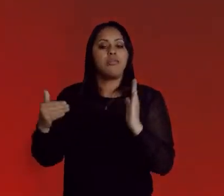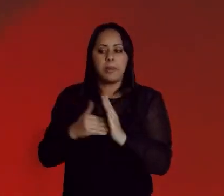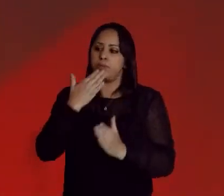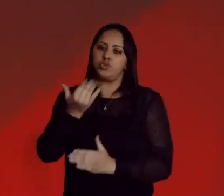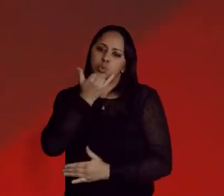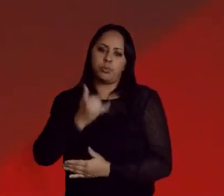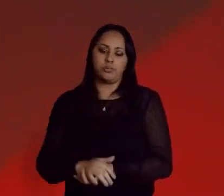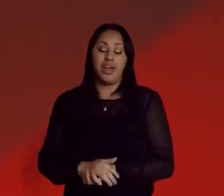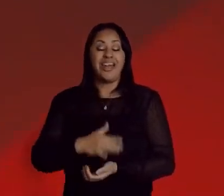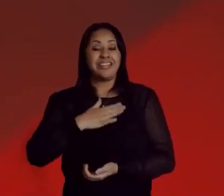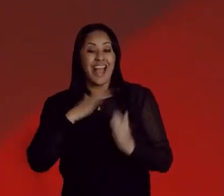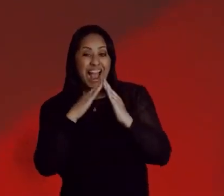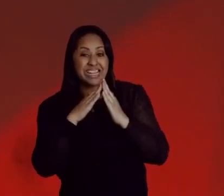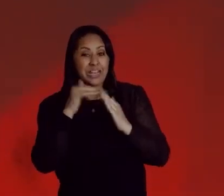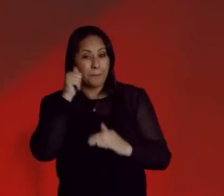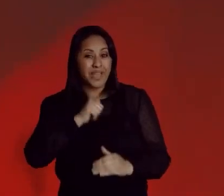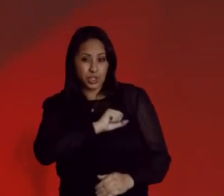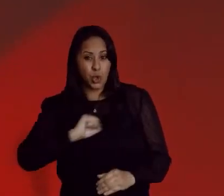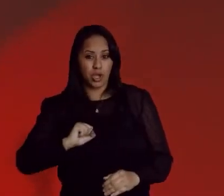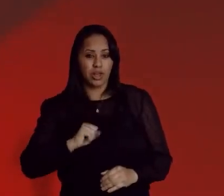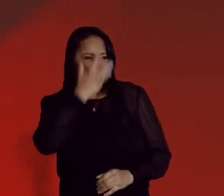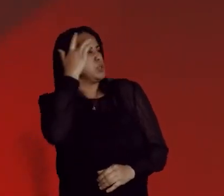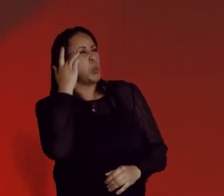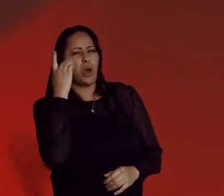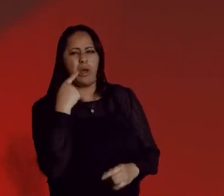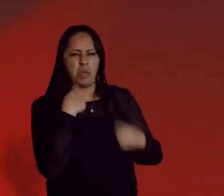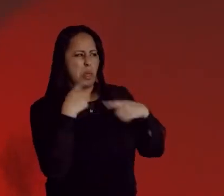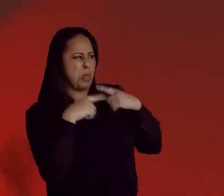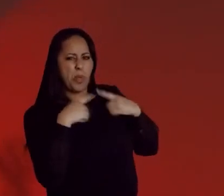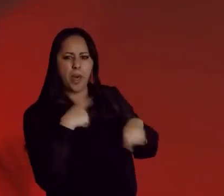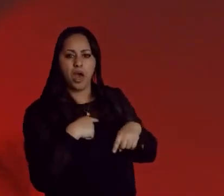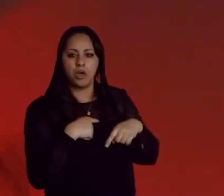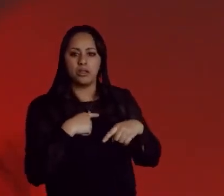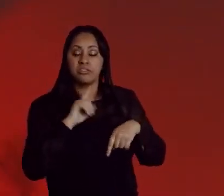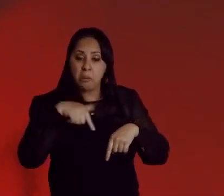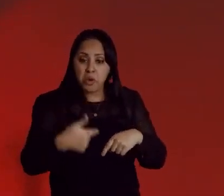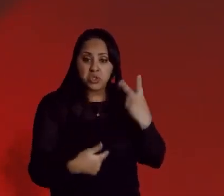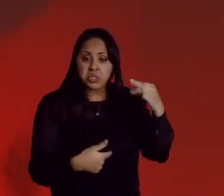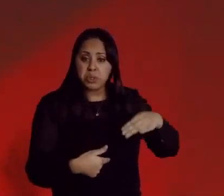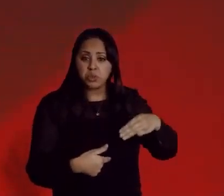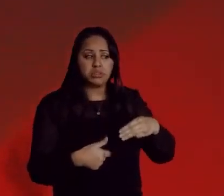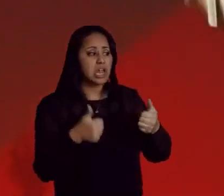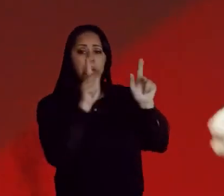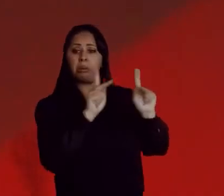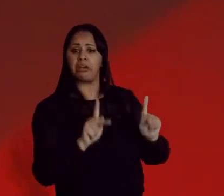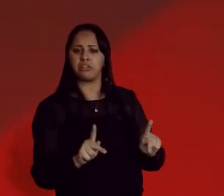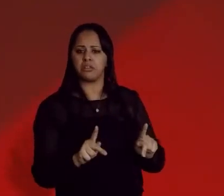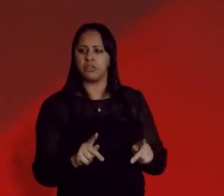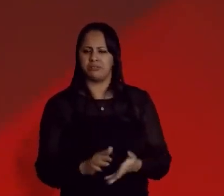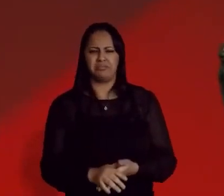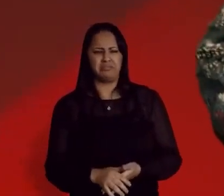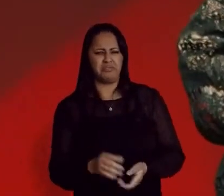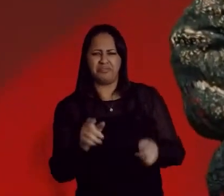o povo brigava, 2 minutos estava dando beijo. Eu falava, meu Deus, que povo que não tem vergonha na cara. E ele olhava para minha família e dizia, que